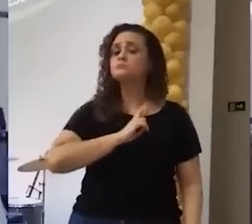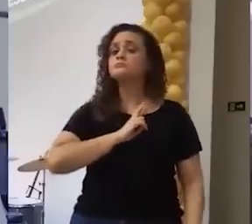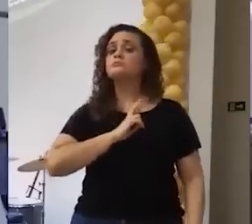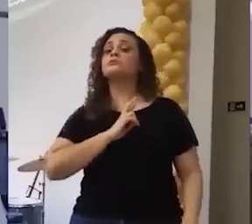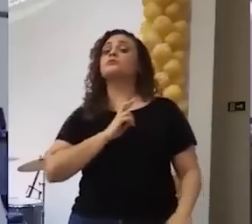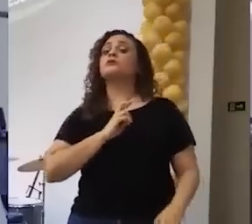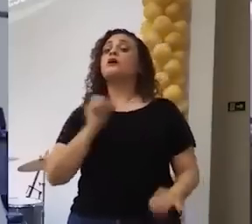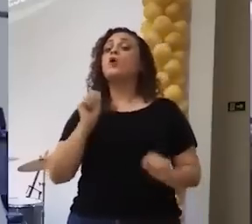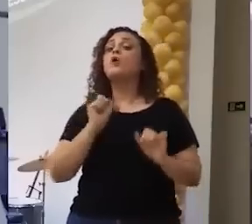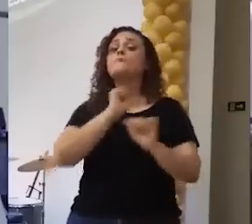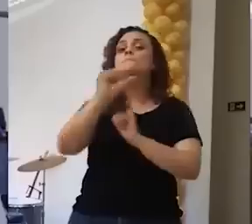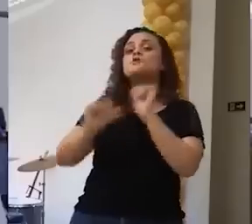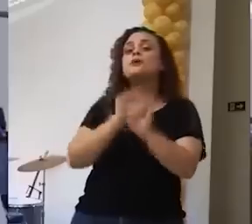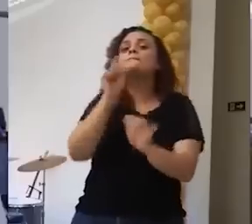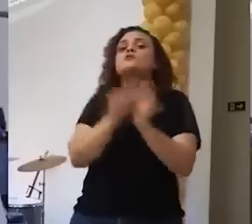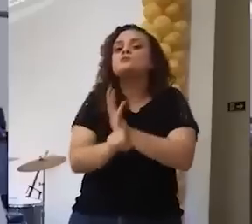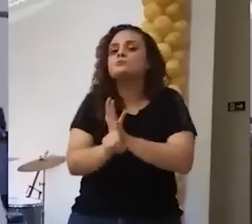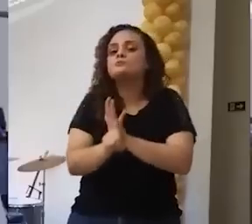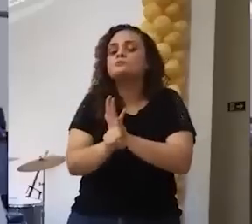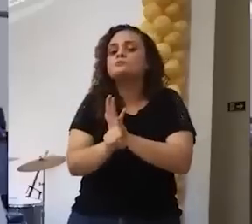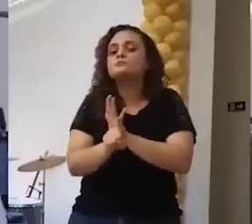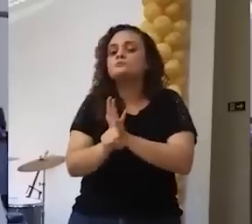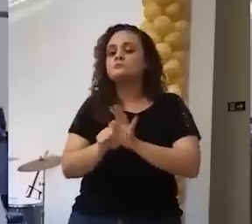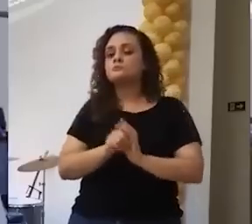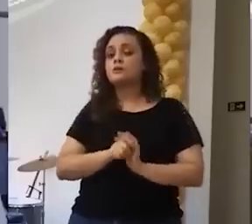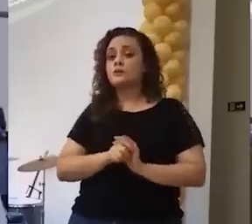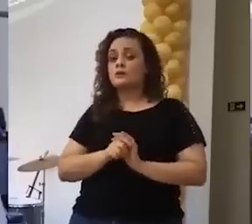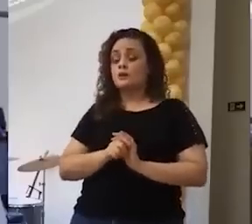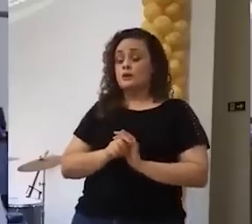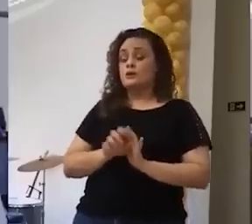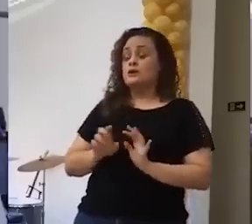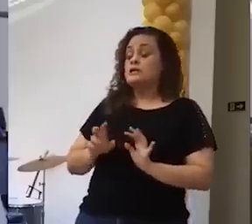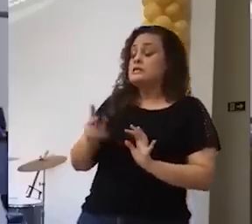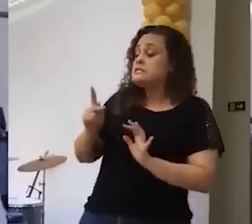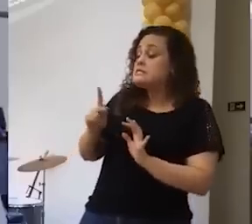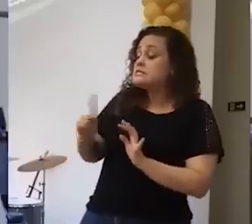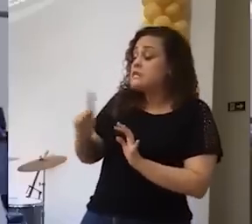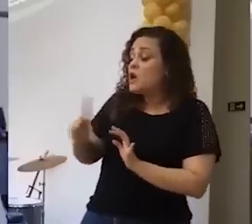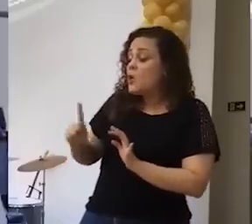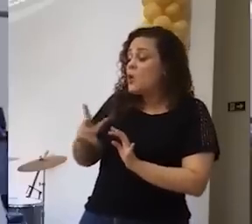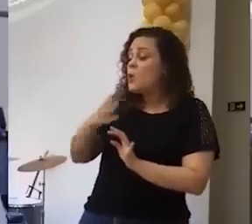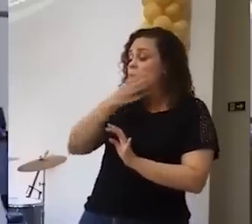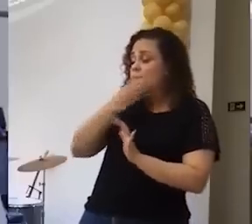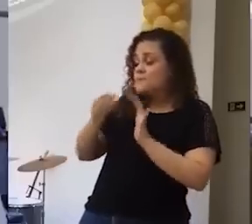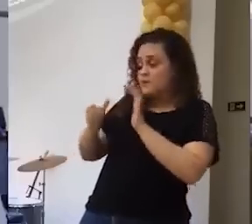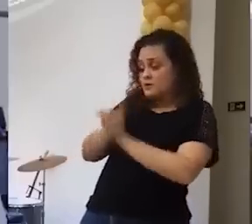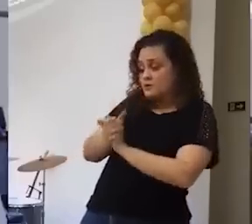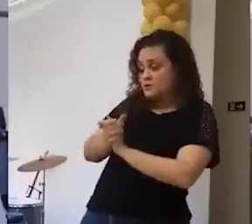pergunta. Seu marido pode garantir que você é uma mulher feliz?